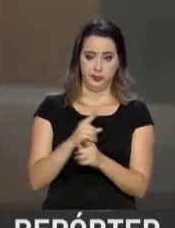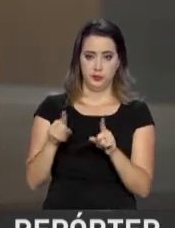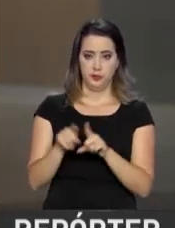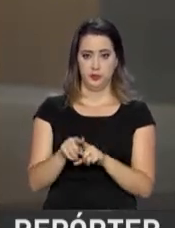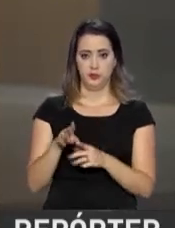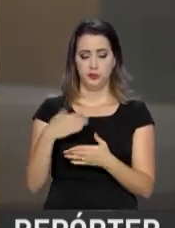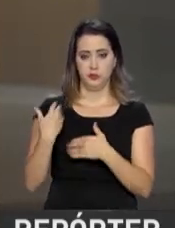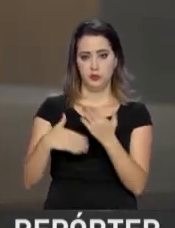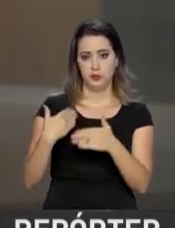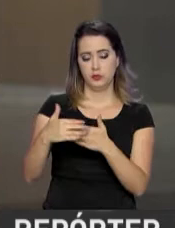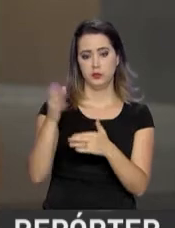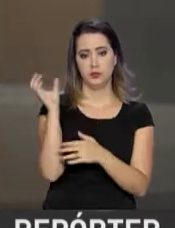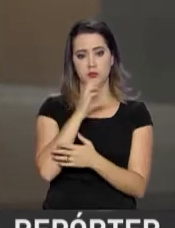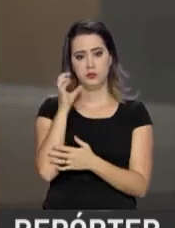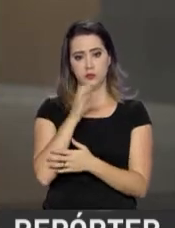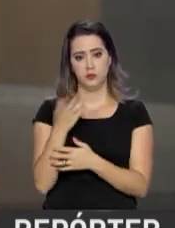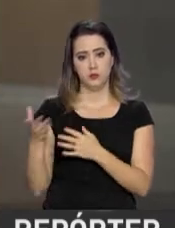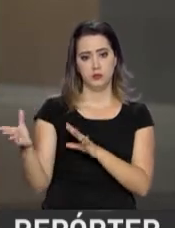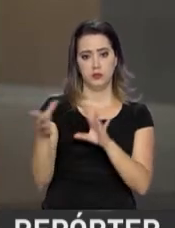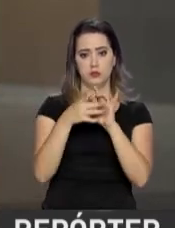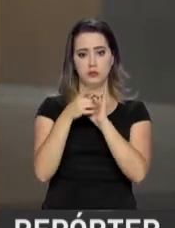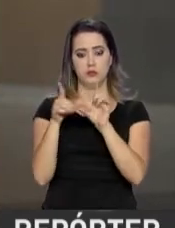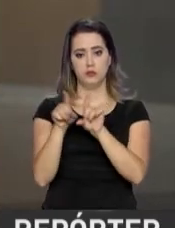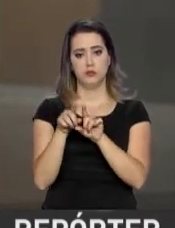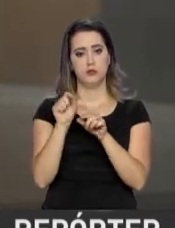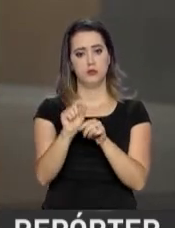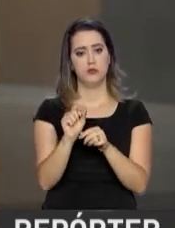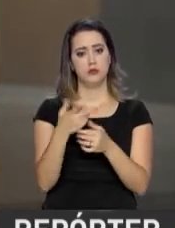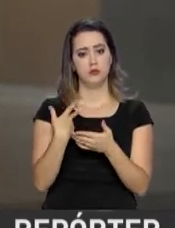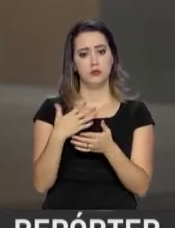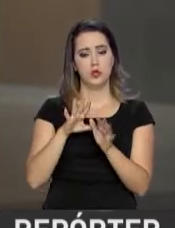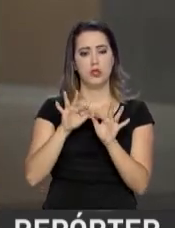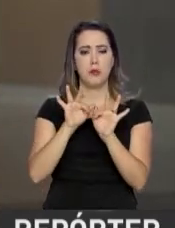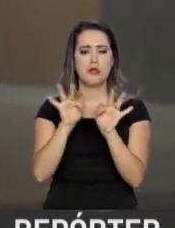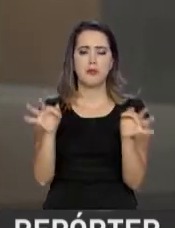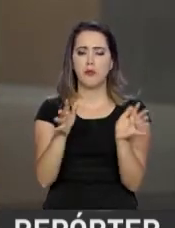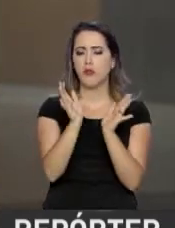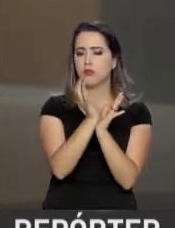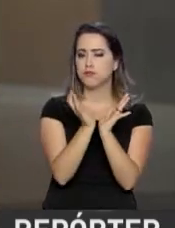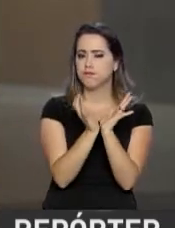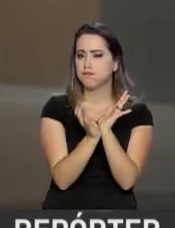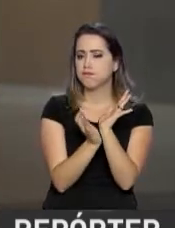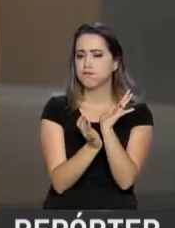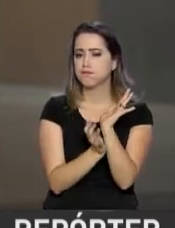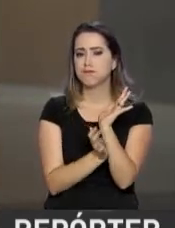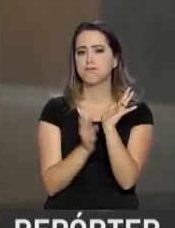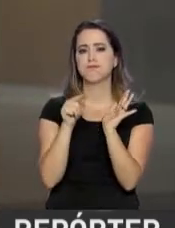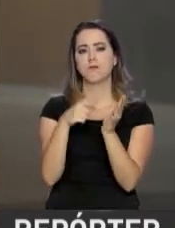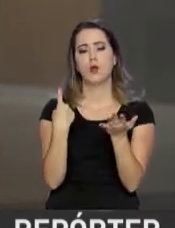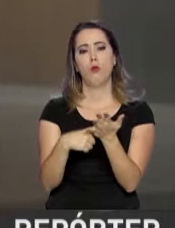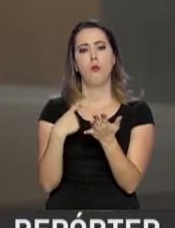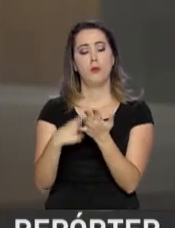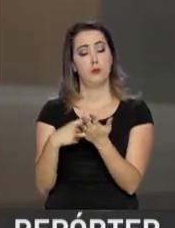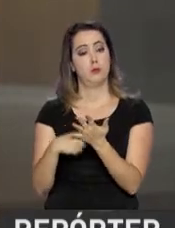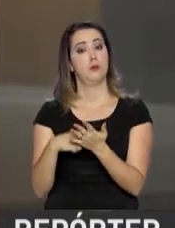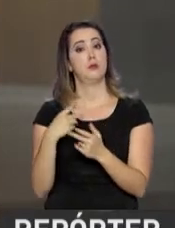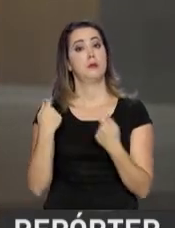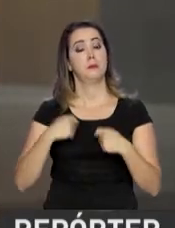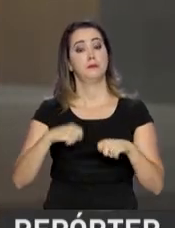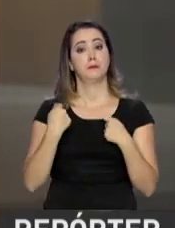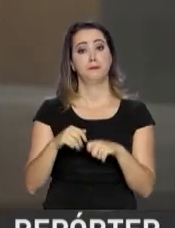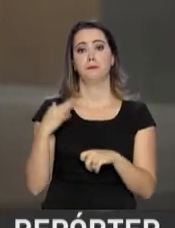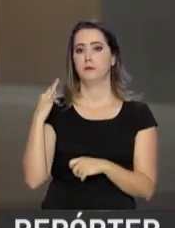agilizar parcerias nessas áreas e também desburocratizar possíveis acertos que venham a ser firmadas